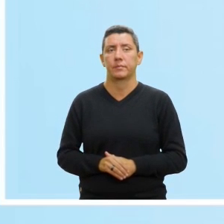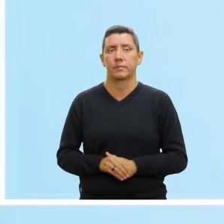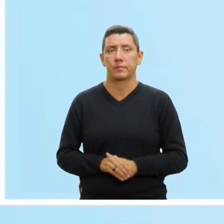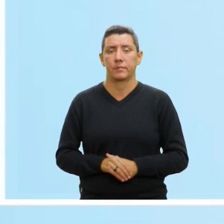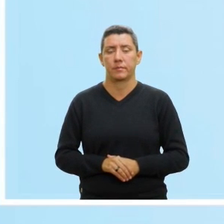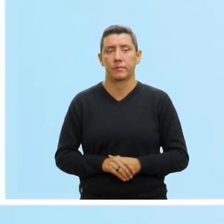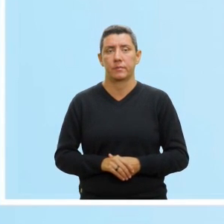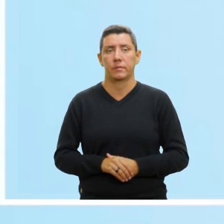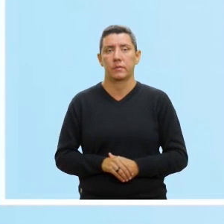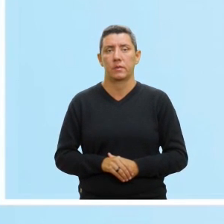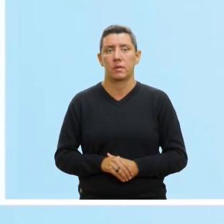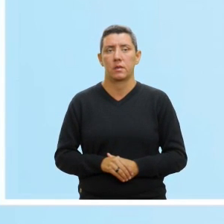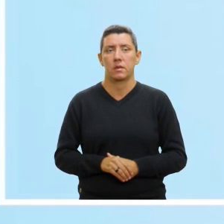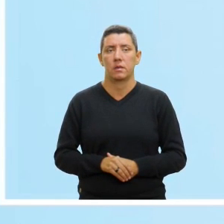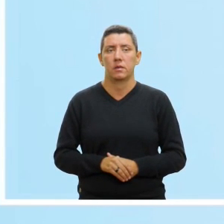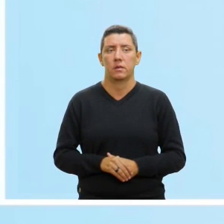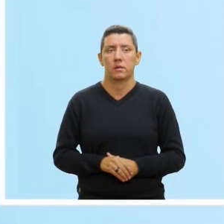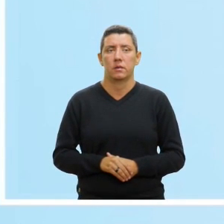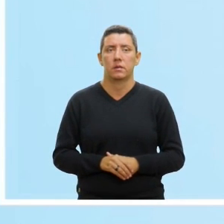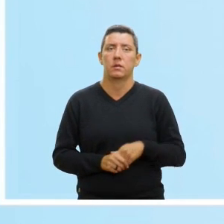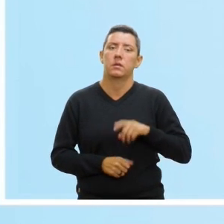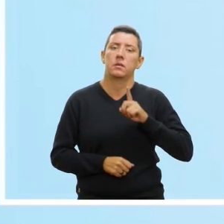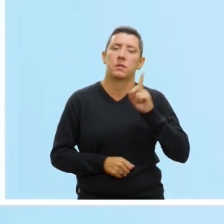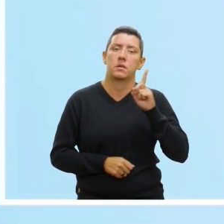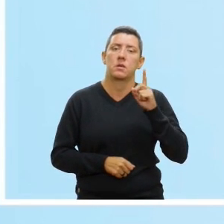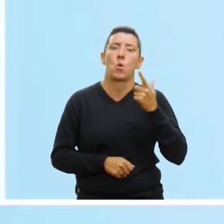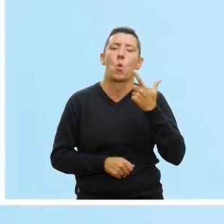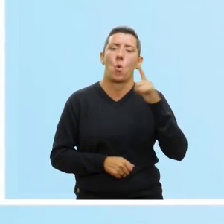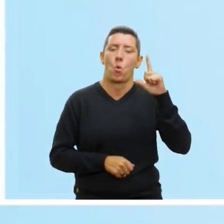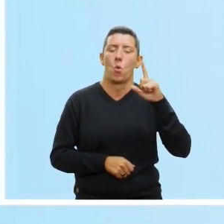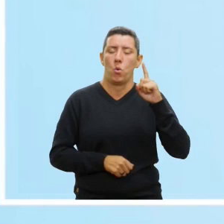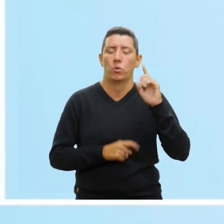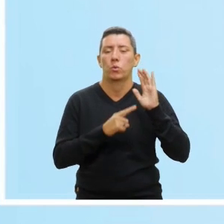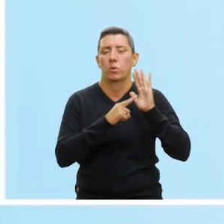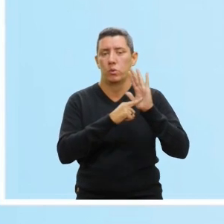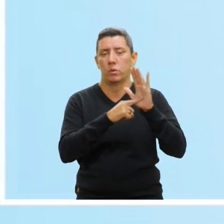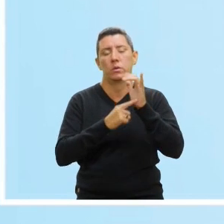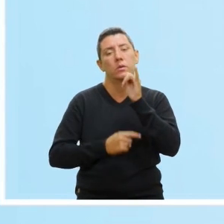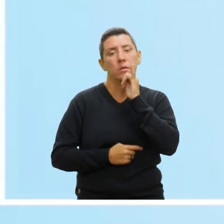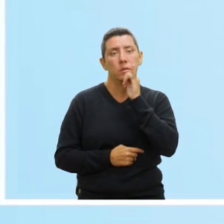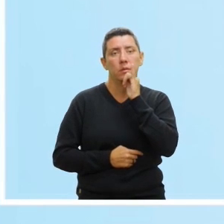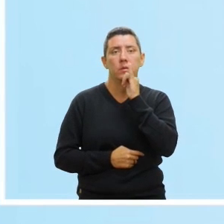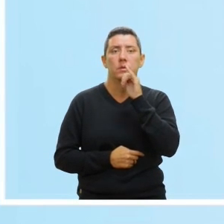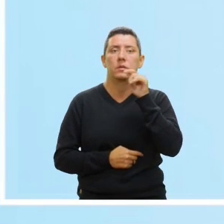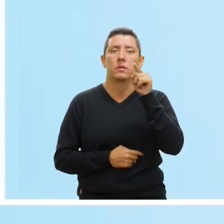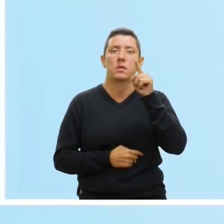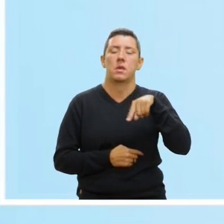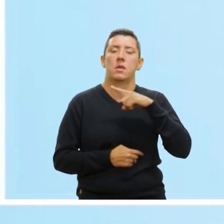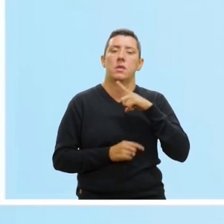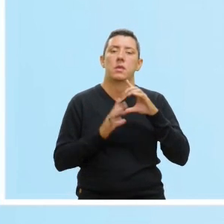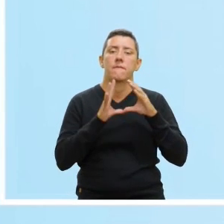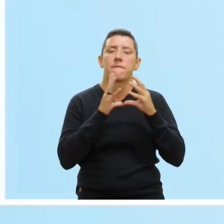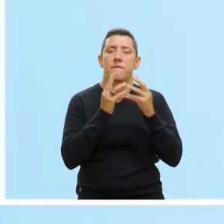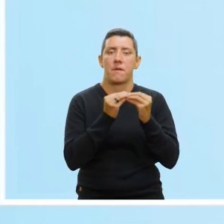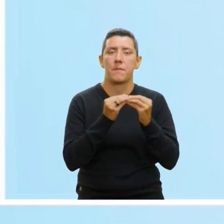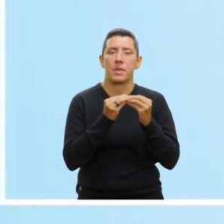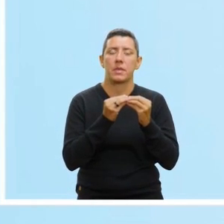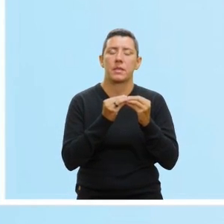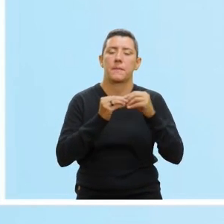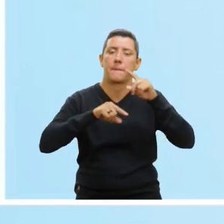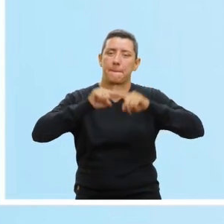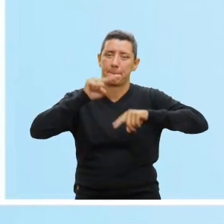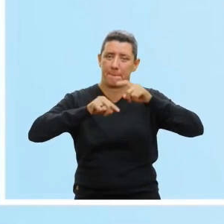Aí mostrar um pouco de um outro ponto interessante que o DCI traz, essa família de equipamentos, que é